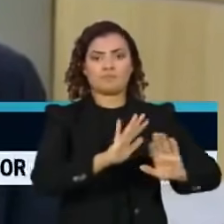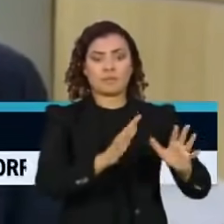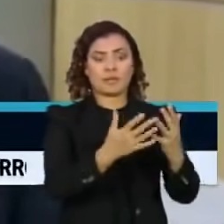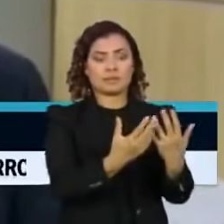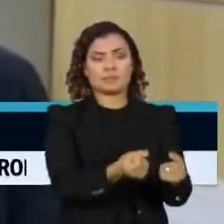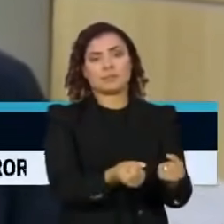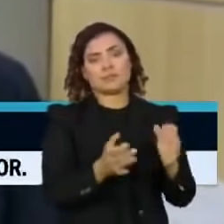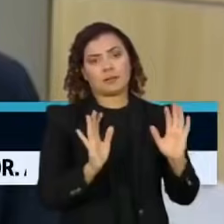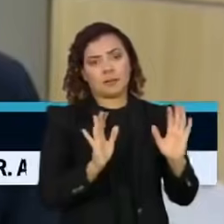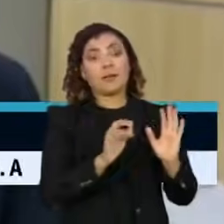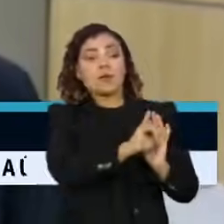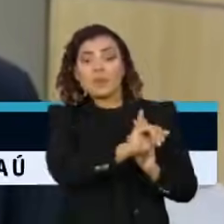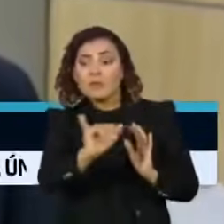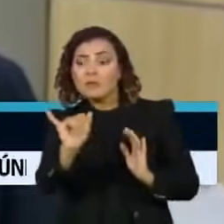devidamente informado Extra